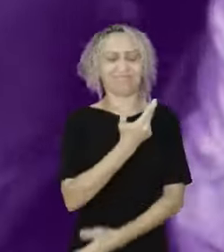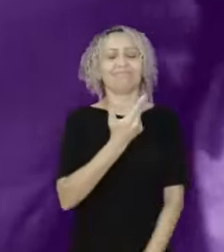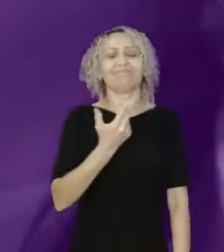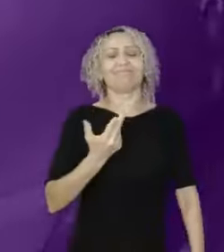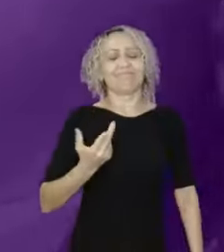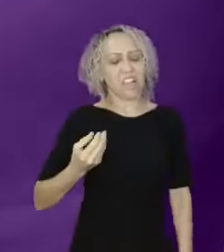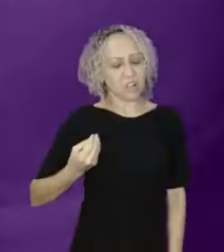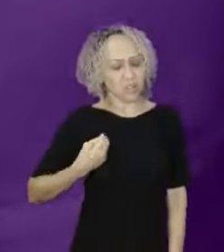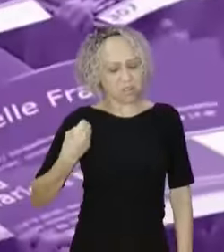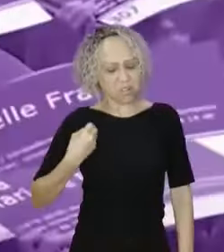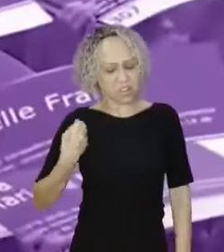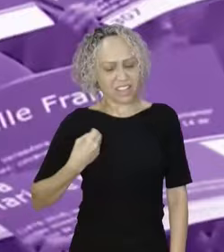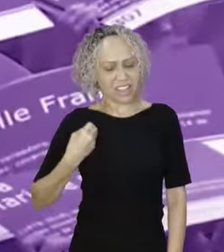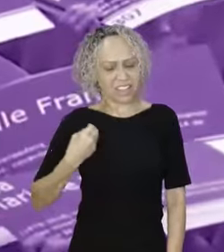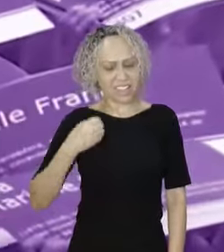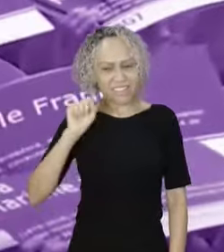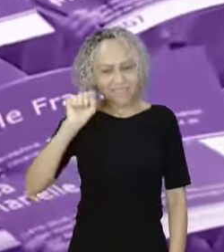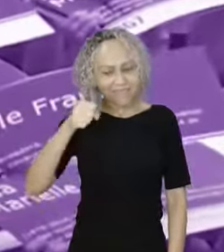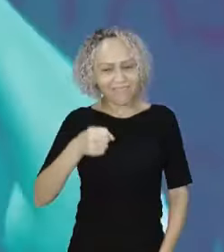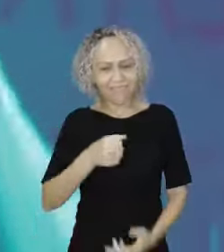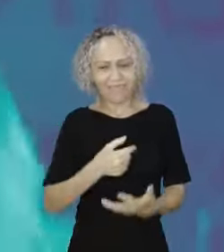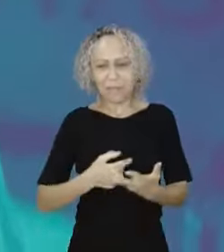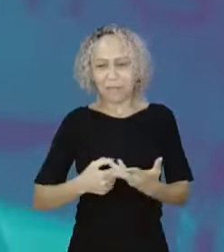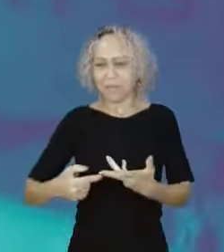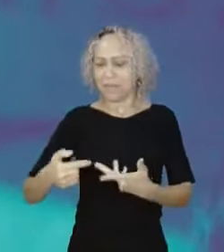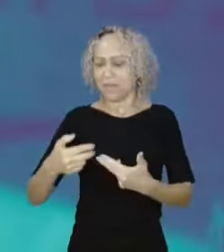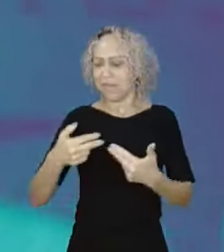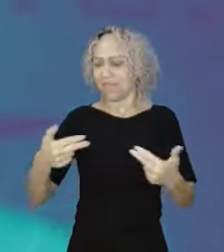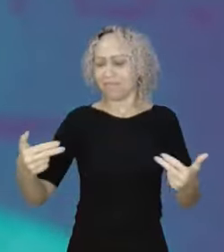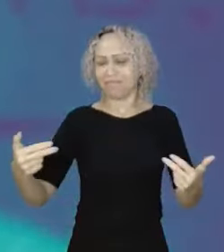fazer acontecer